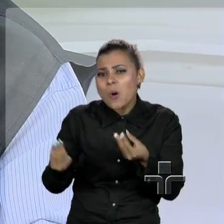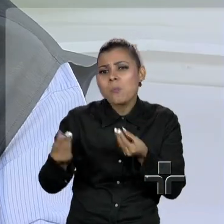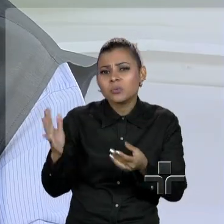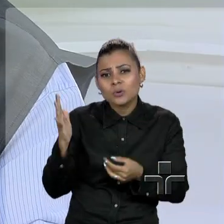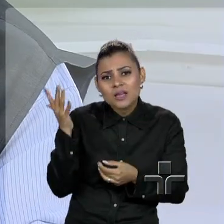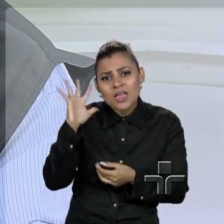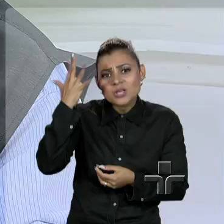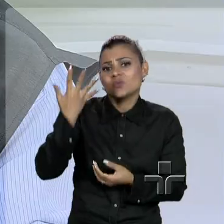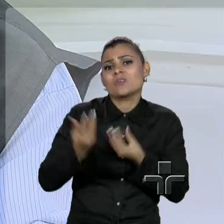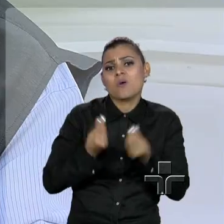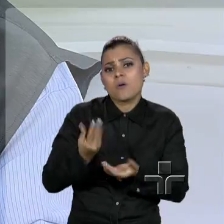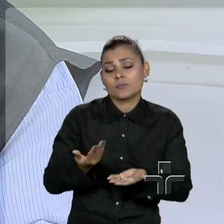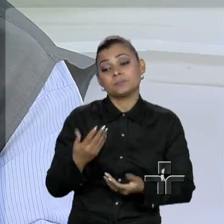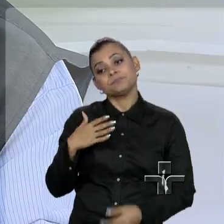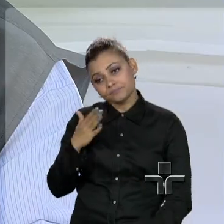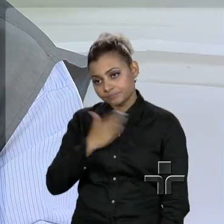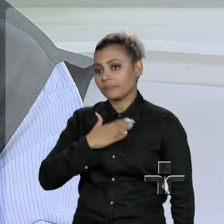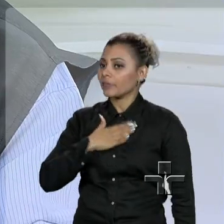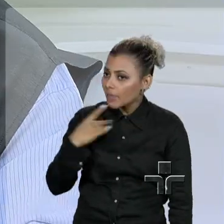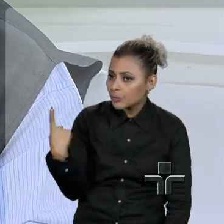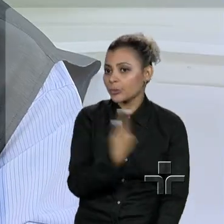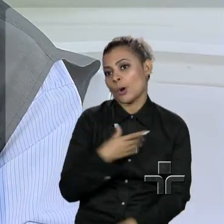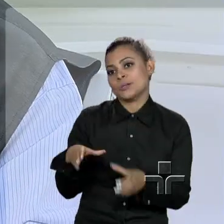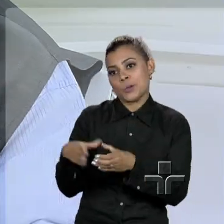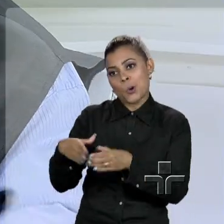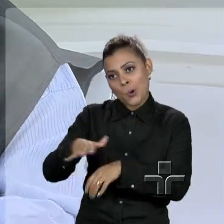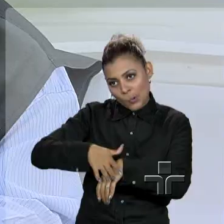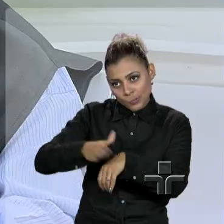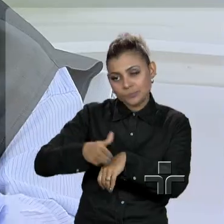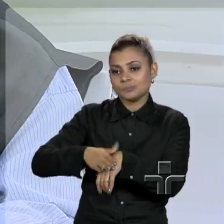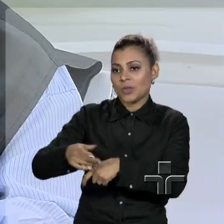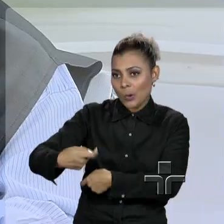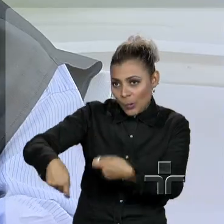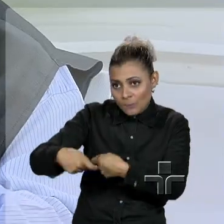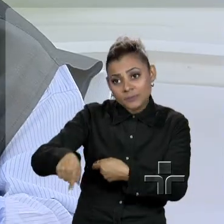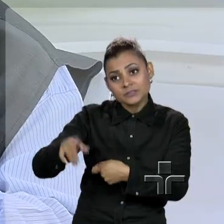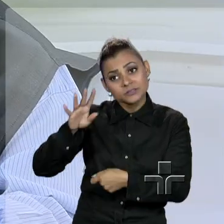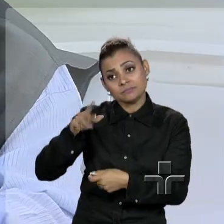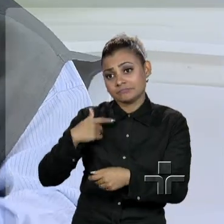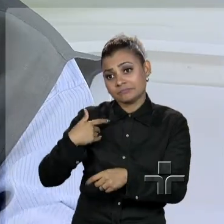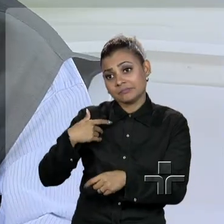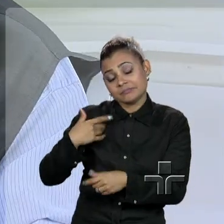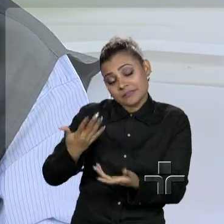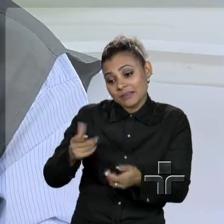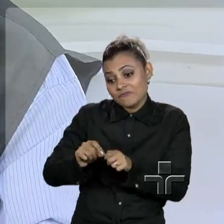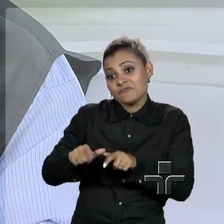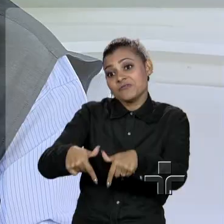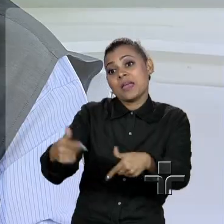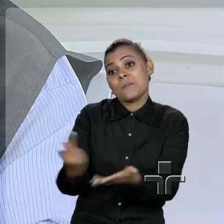esse imbróglio. Na verdade, o que você fez? Como foi resolvida a crise de 2008?